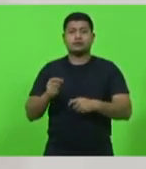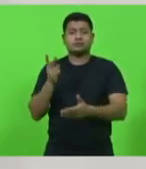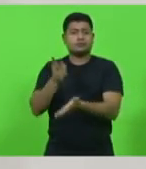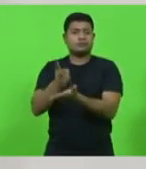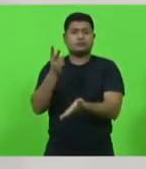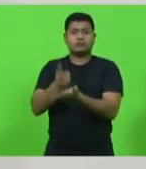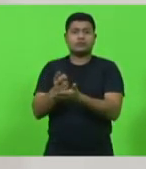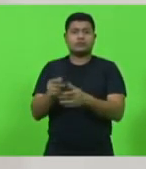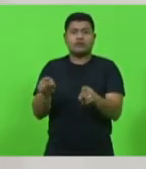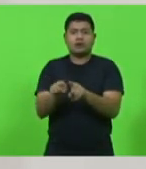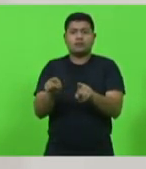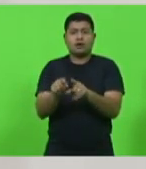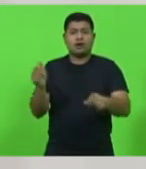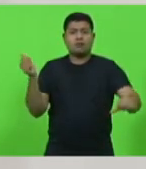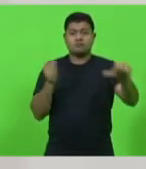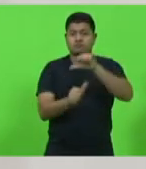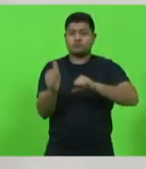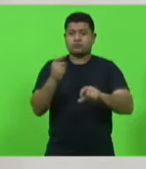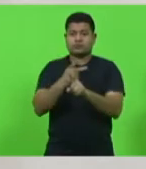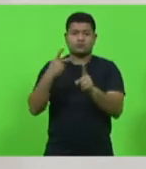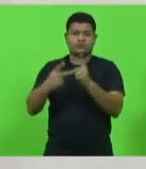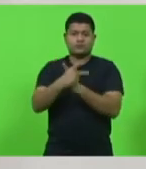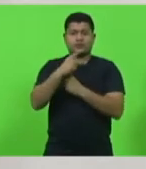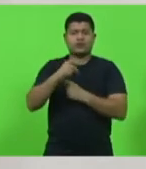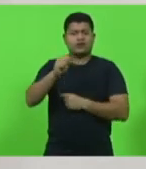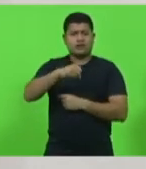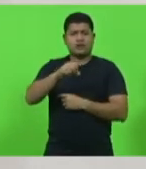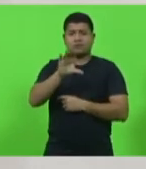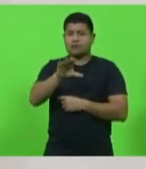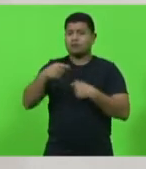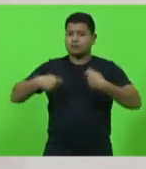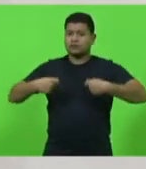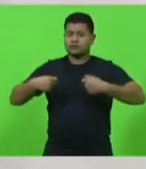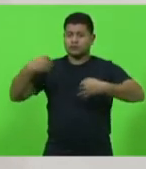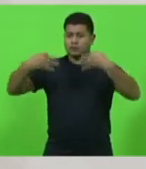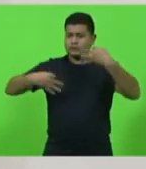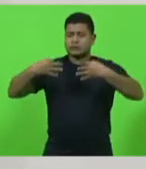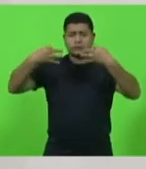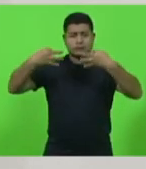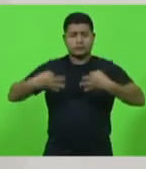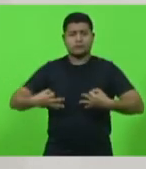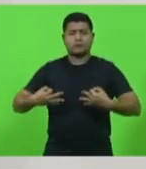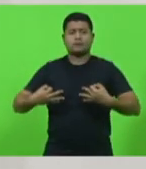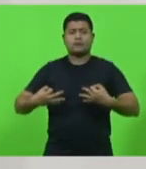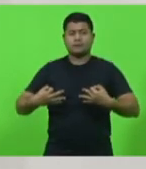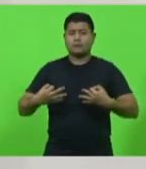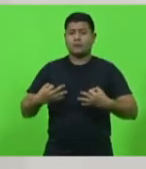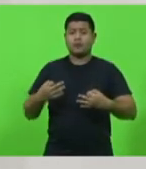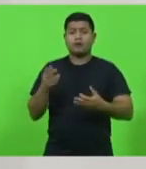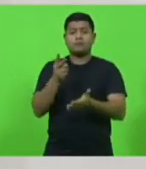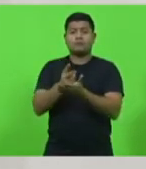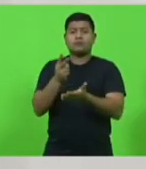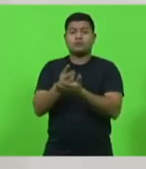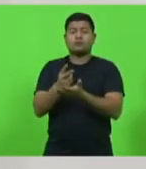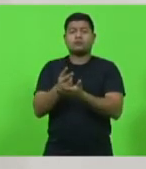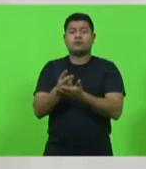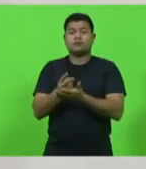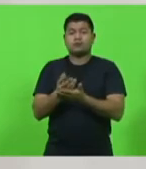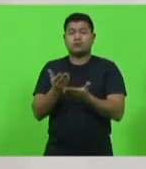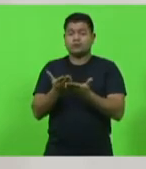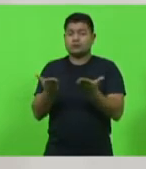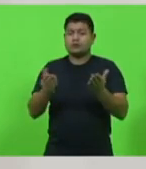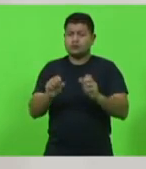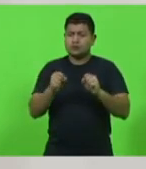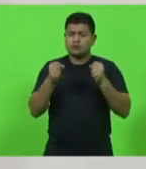da Previdência, sim, mas com justiça, e preservando aqueles que deram uma vida